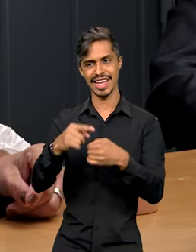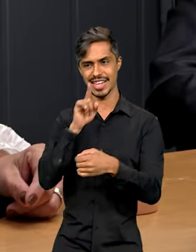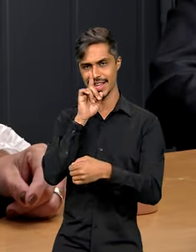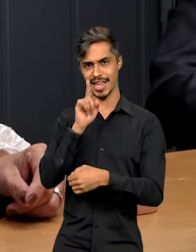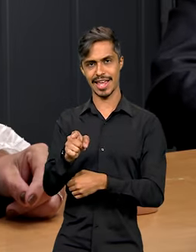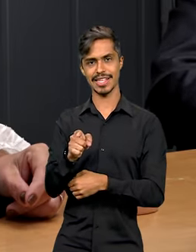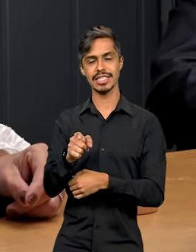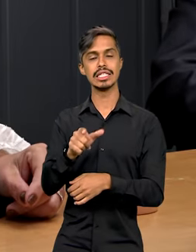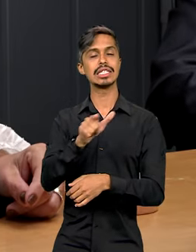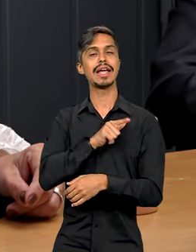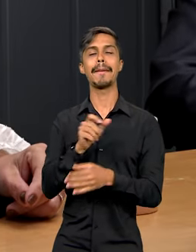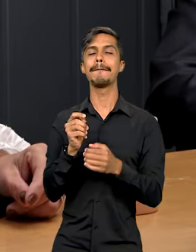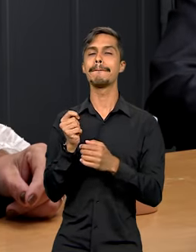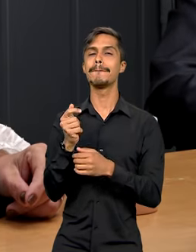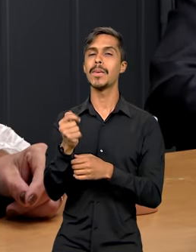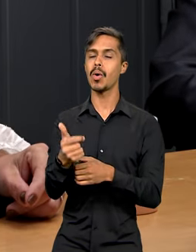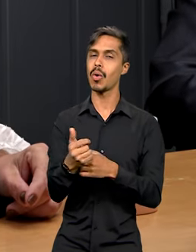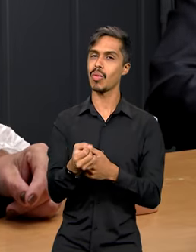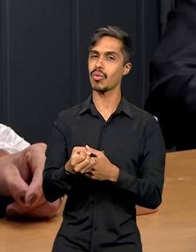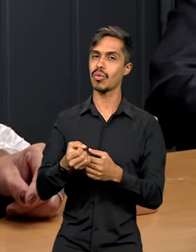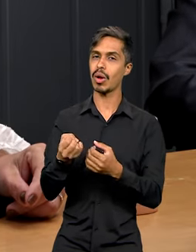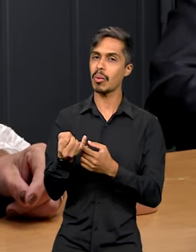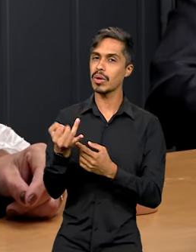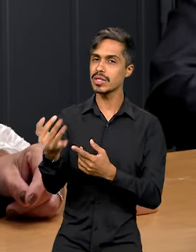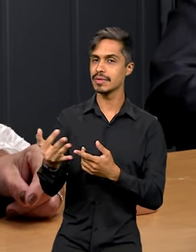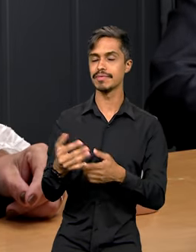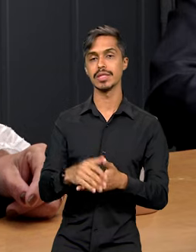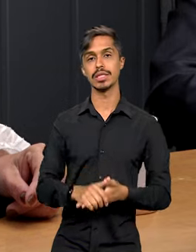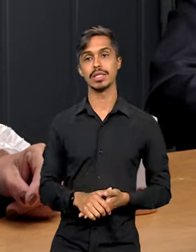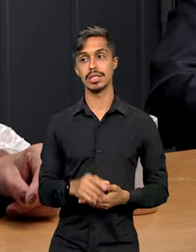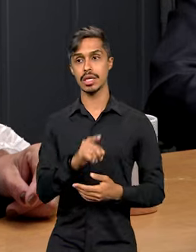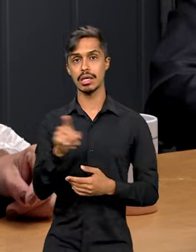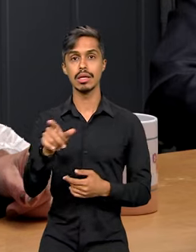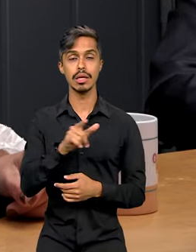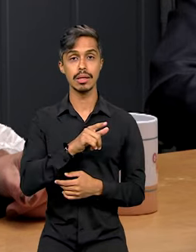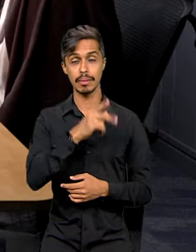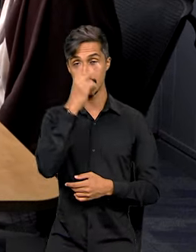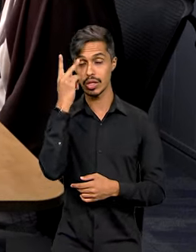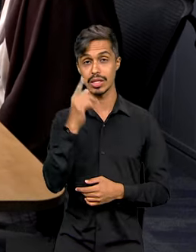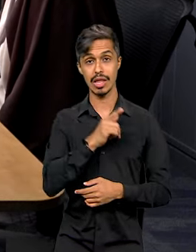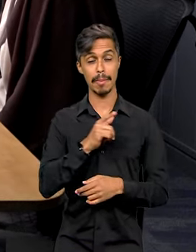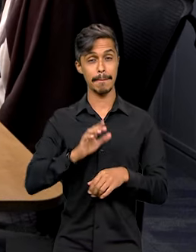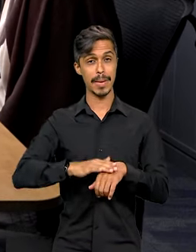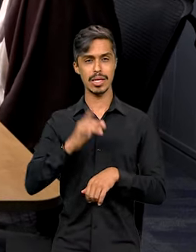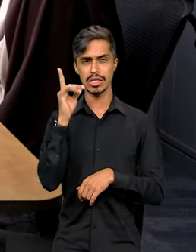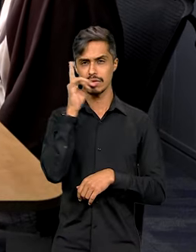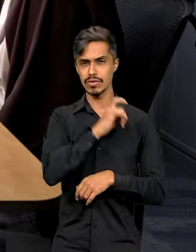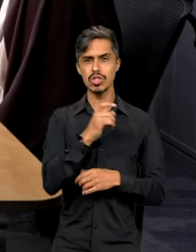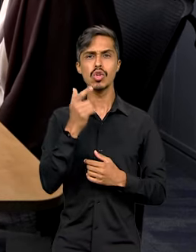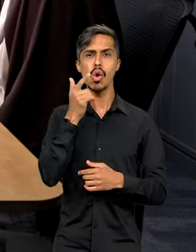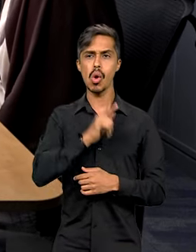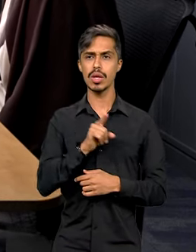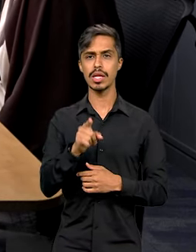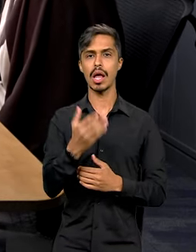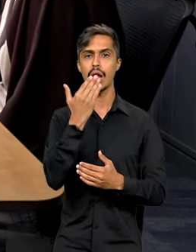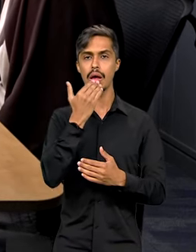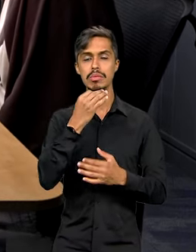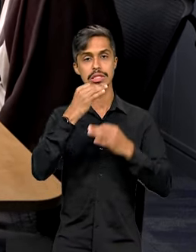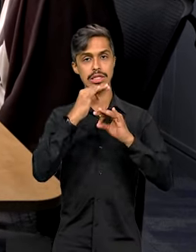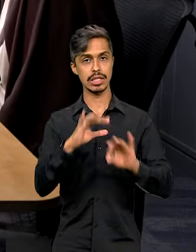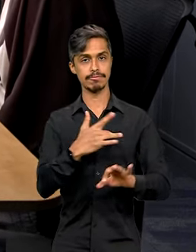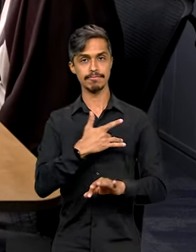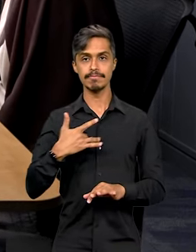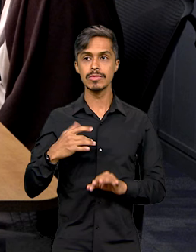essas regiões que T pouca oferta e que as nas quais as pessoas têm mais dificuldade de acessar